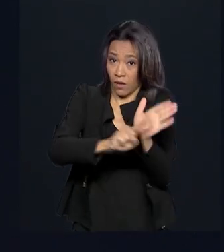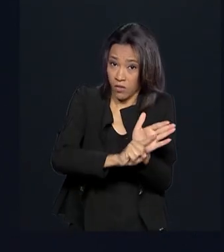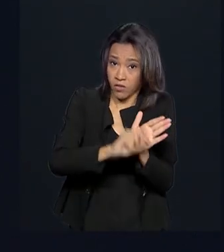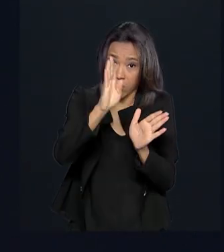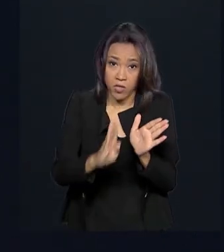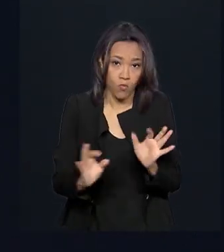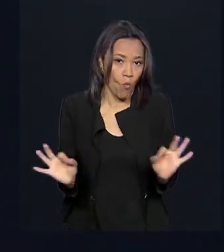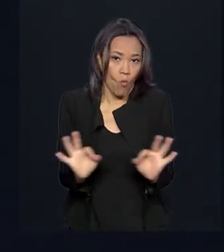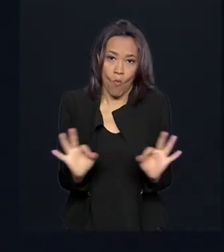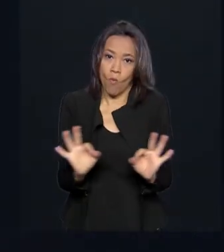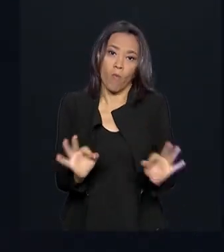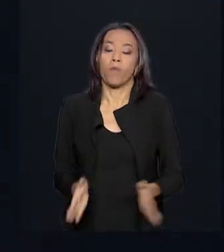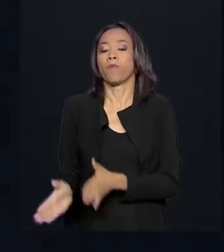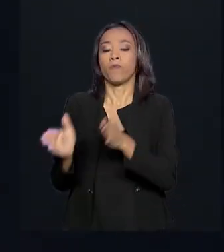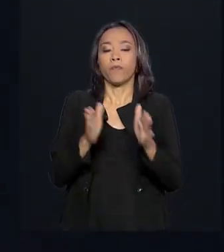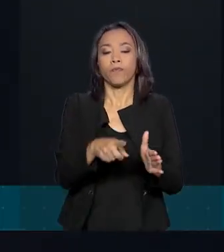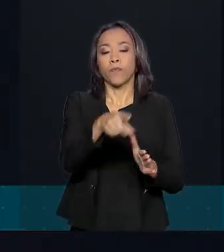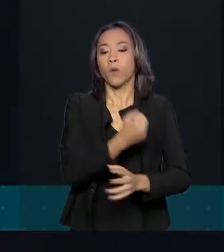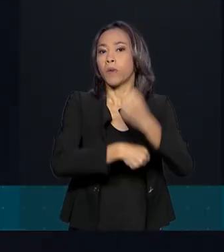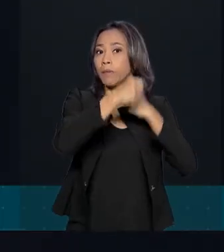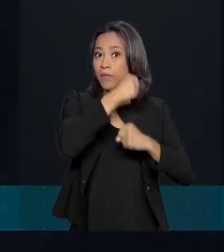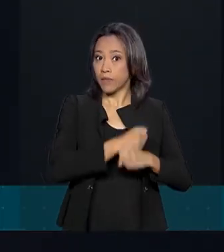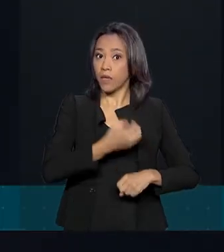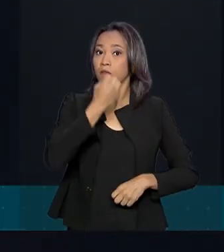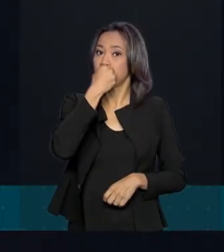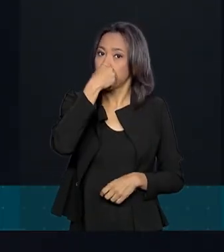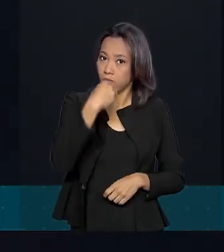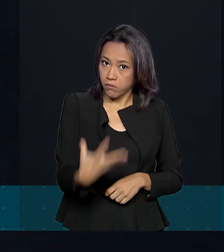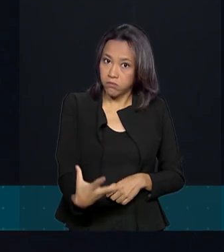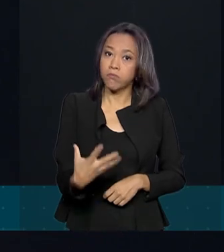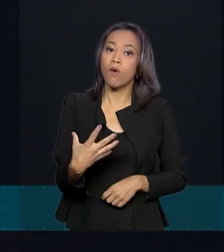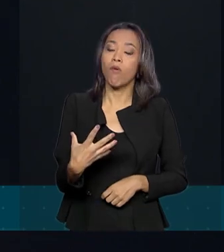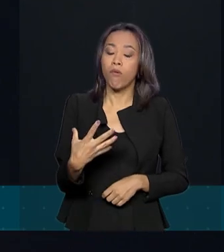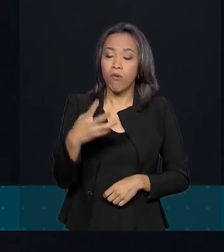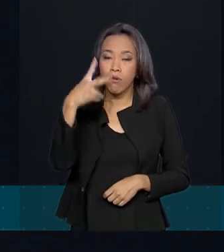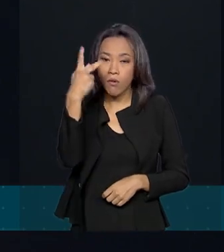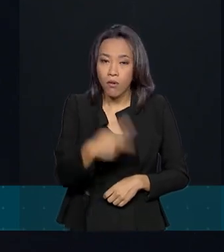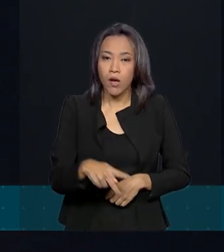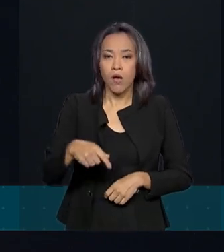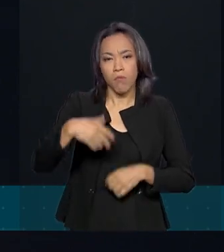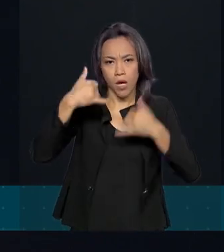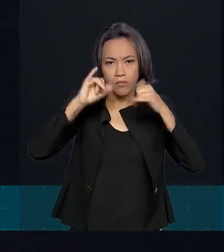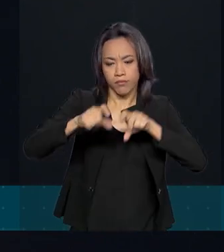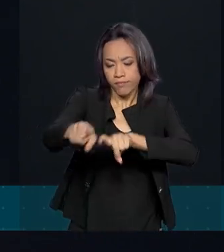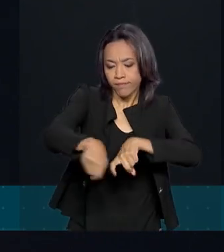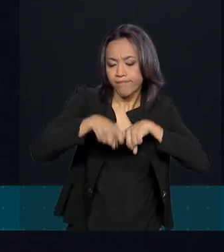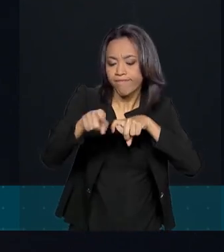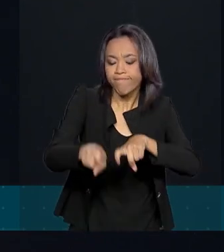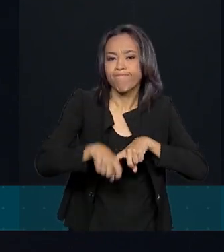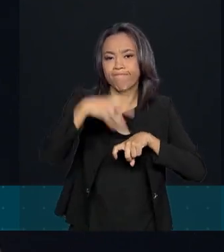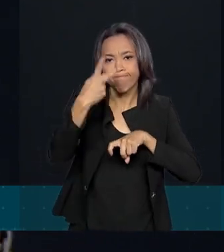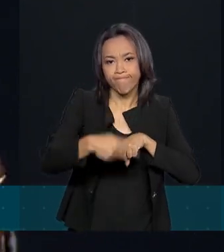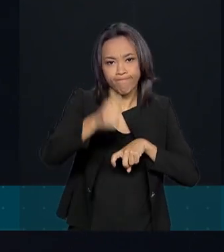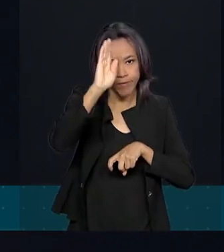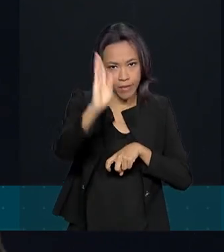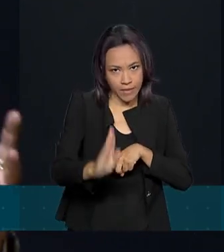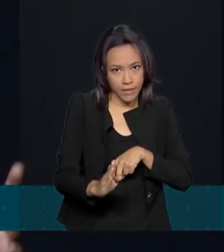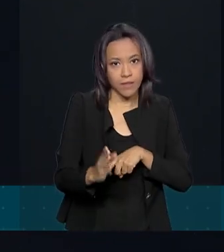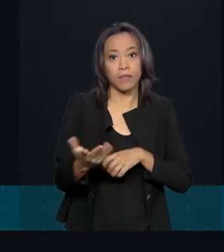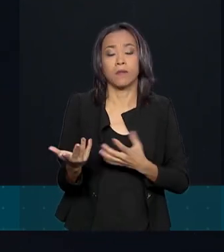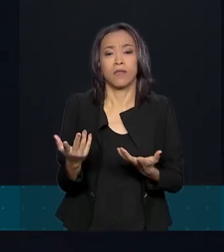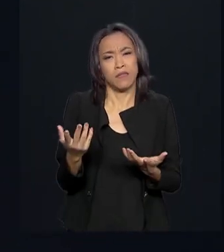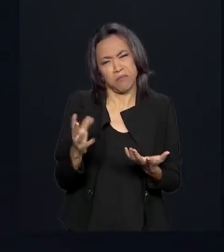O ano passado foi um ano muito bom para a agropecuária brasileira. Vejo que esse ano, com todos esses